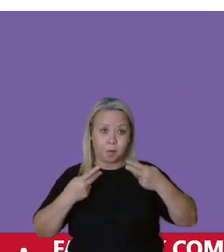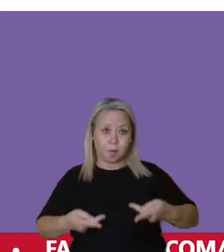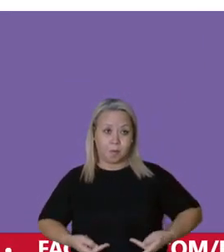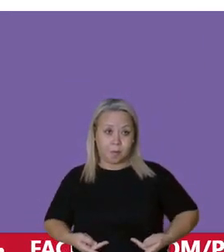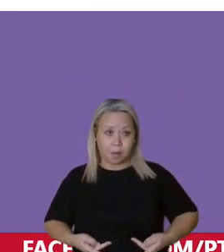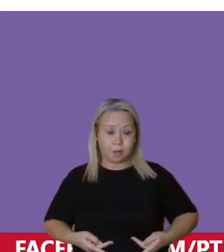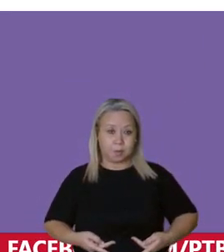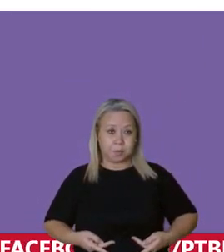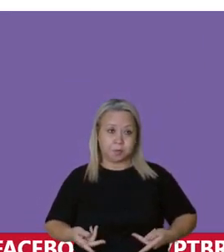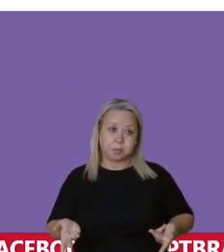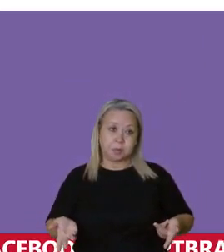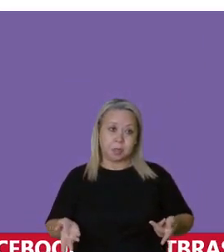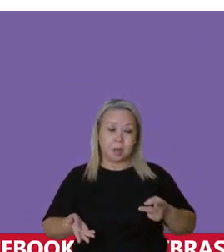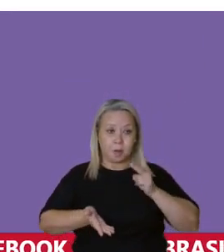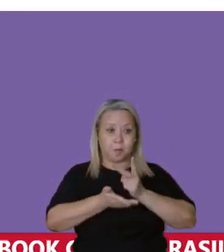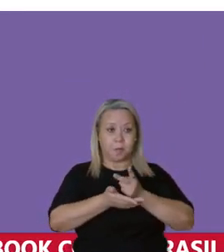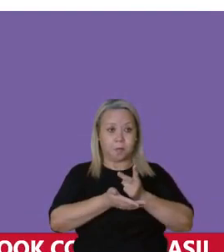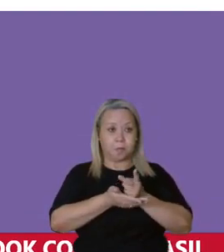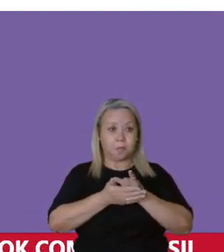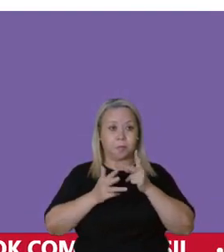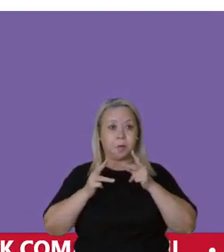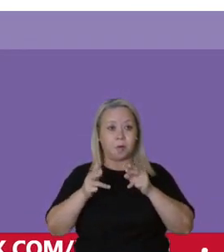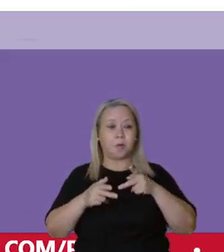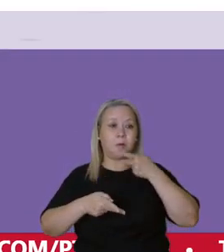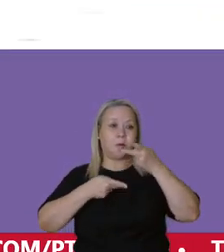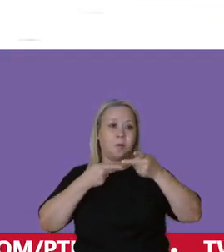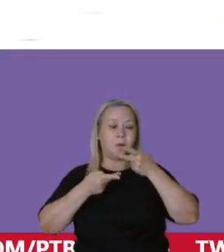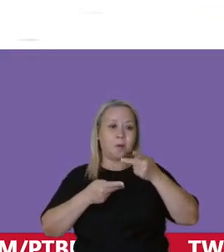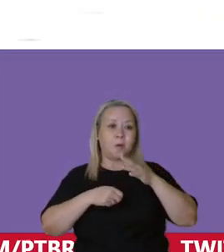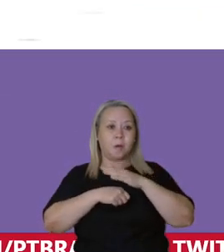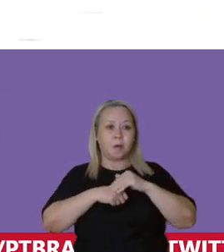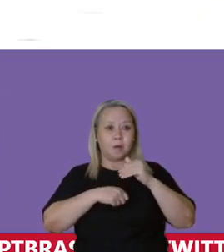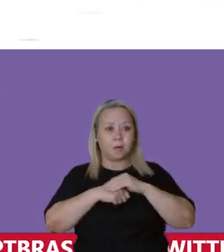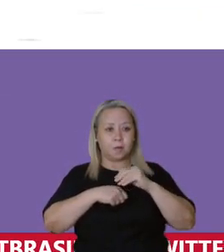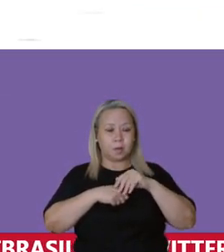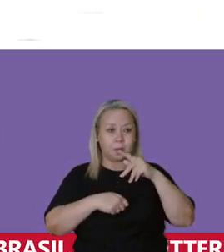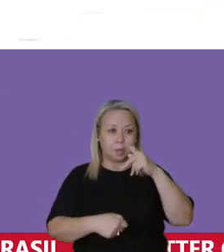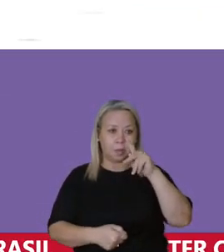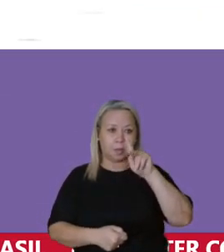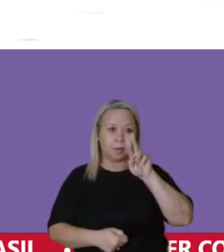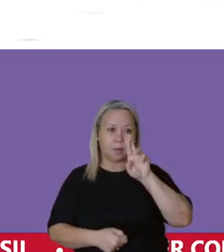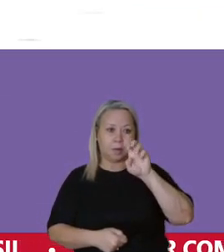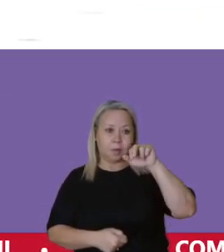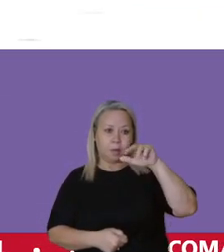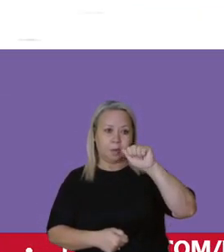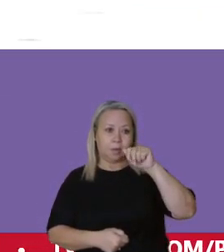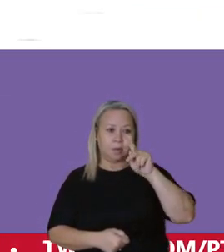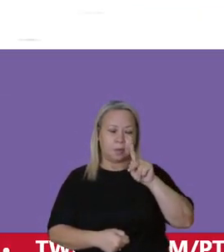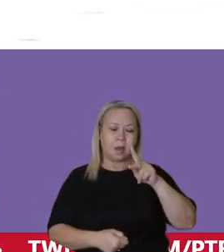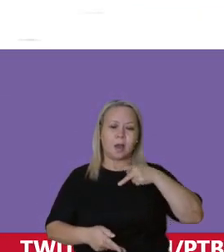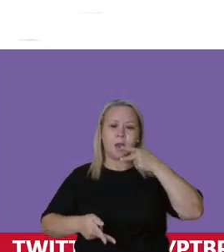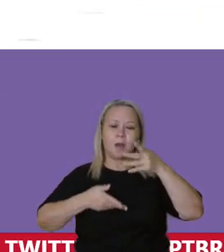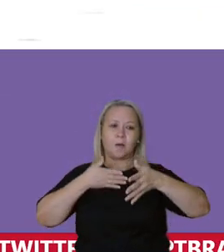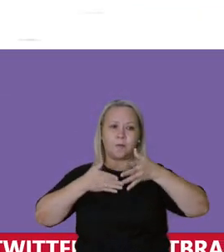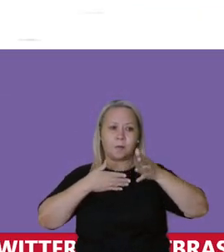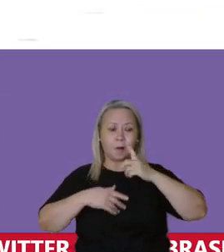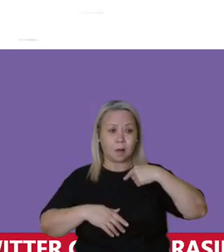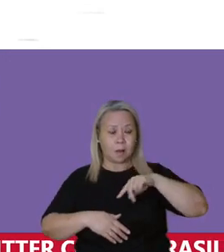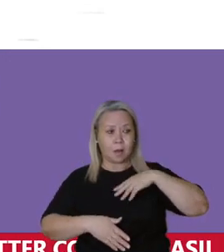vai continuar, mas, né, como fala o nosso querido Ailton Krenak, né, e como sempre falaram as